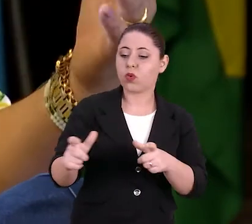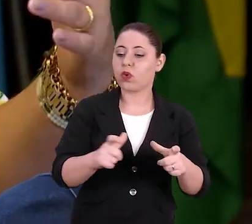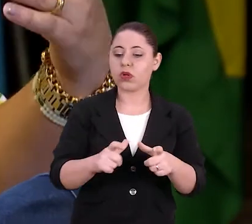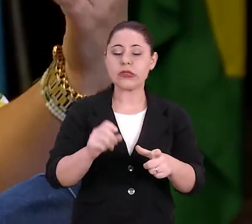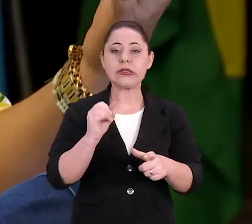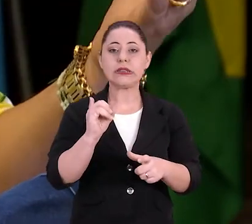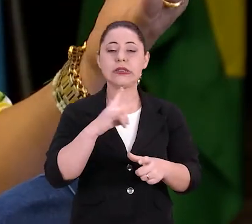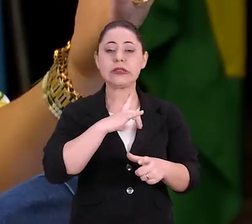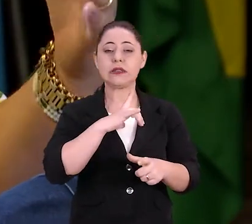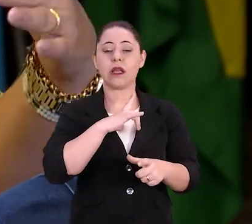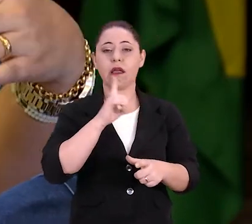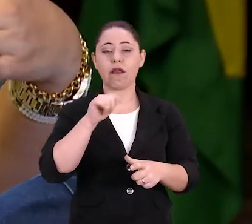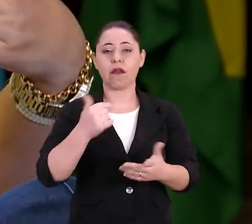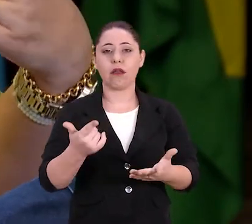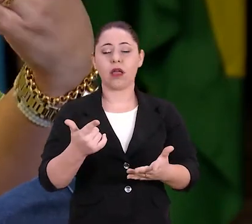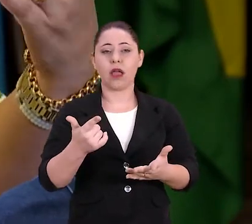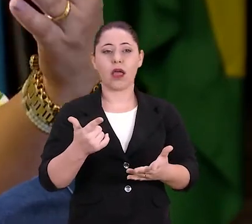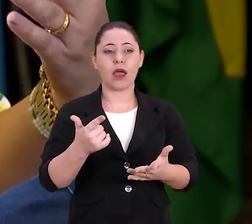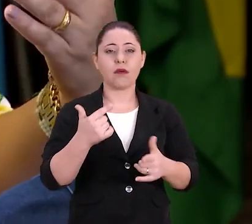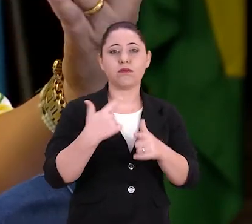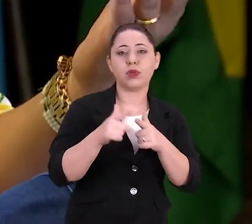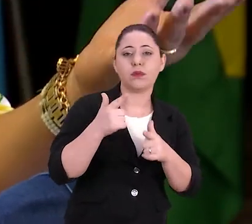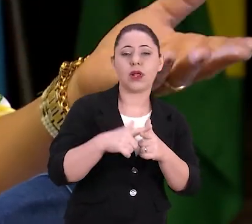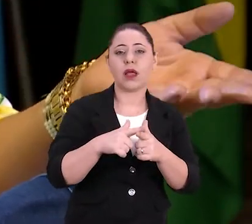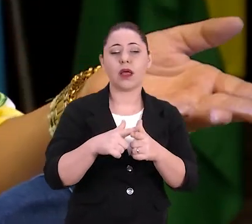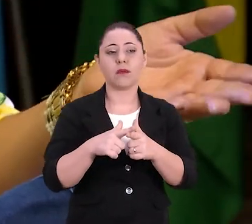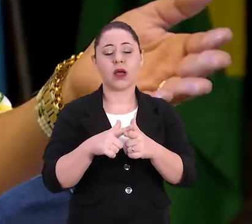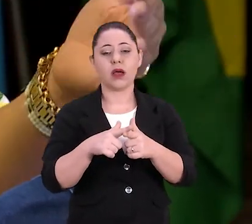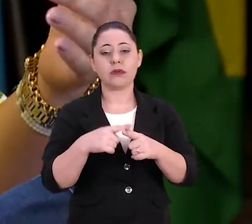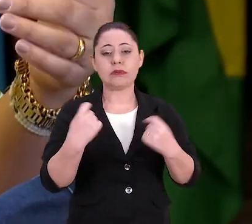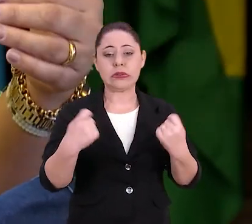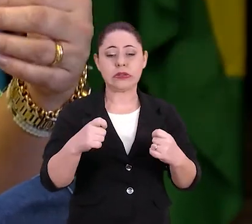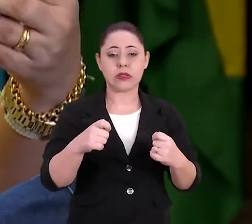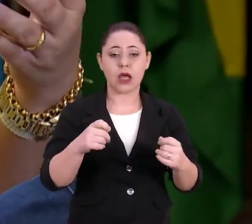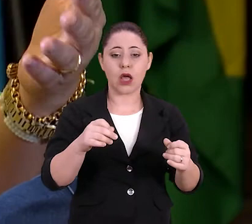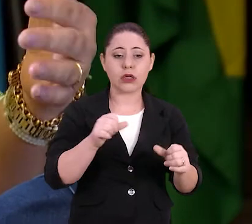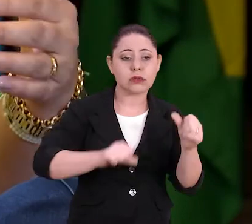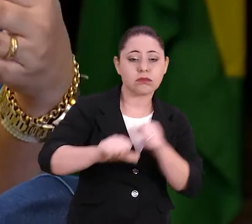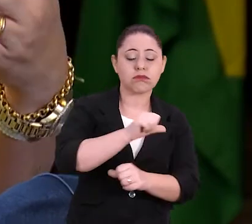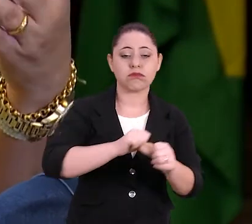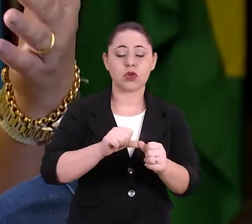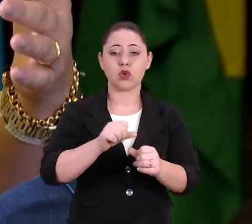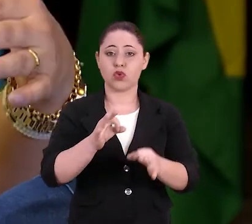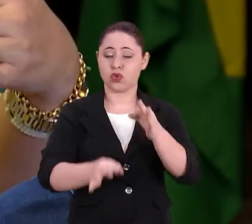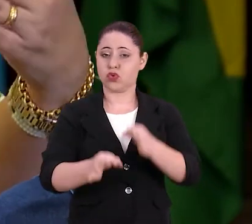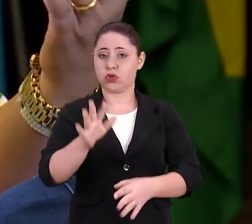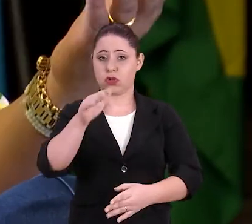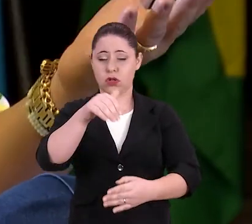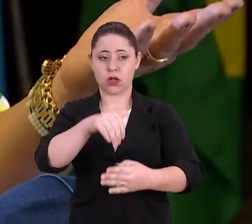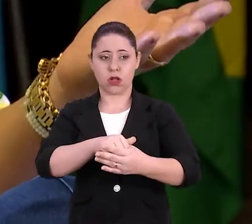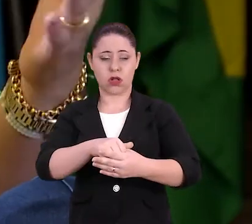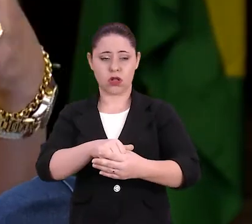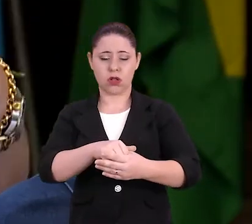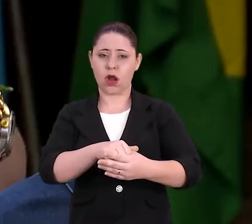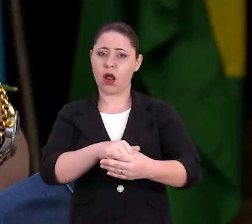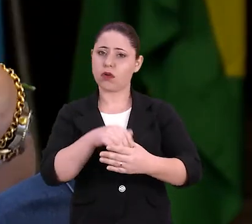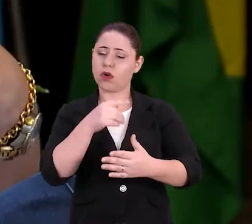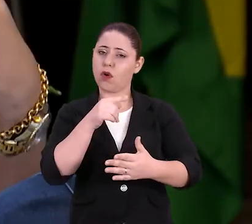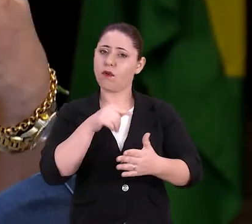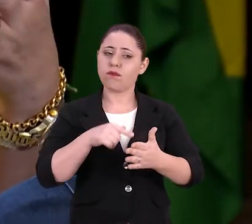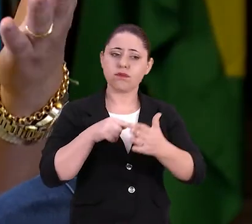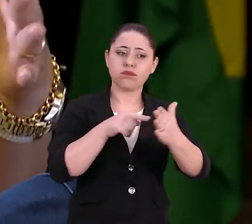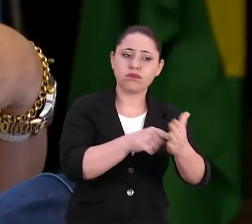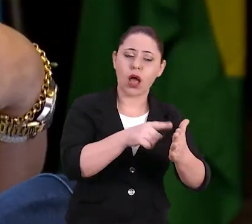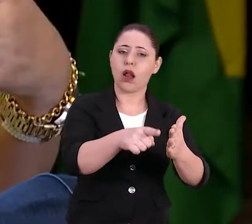e aí, assim, se tiver alguma intervenção que tenha que ser feita, o cartório eleitoral, o juiz eleitoral notifica o órgão